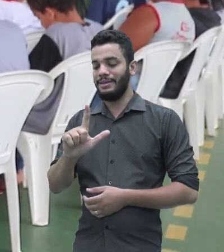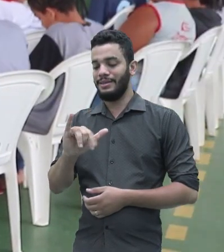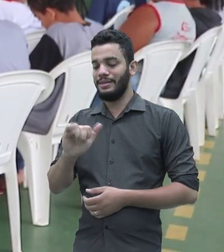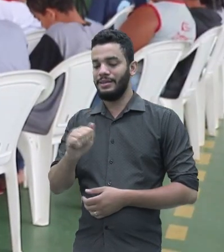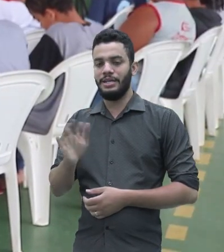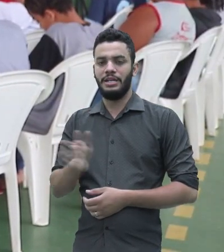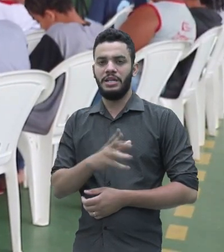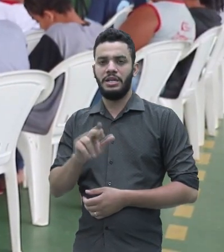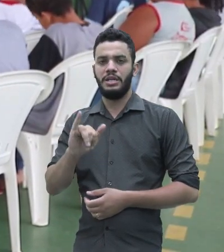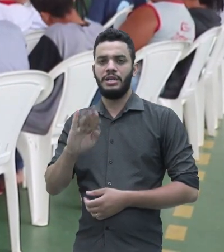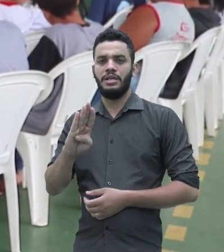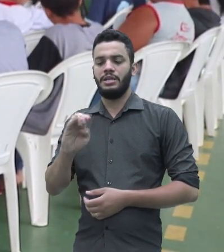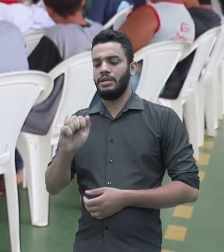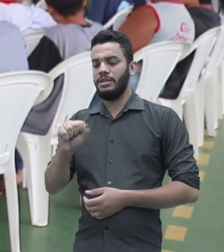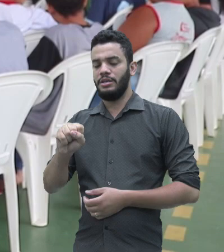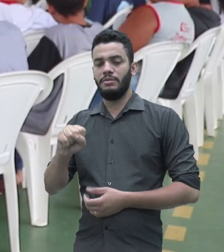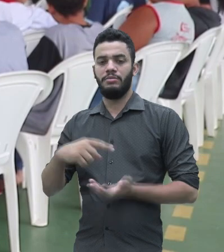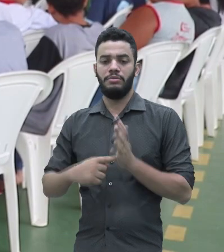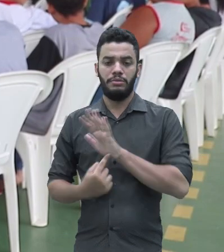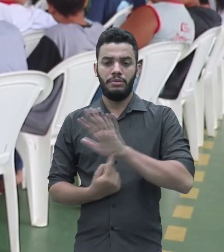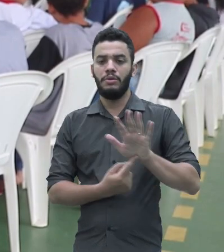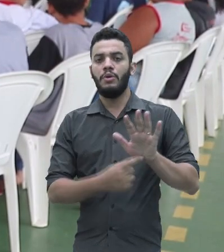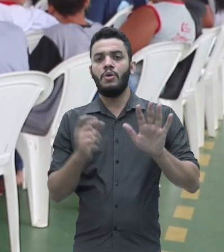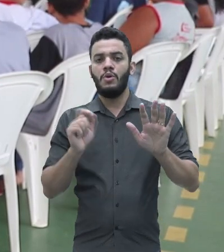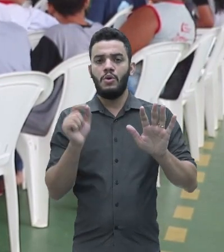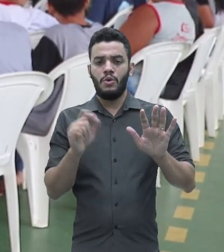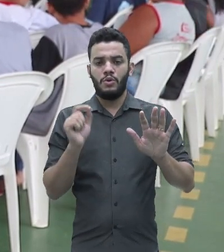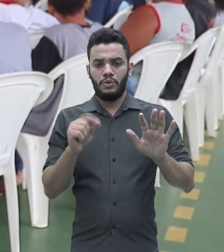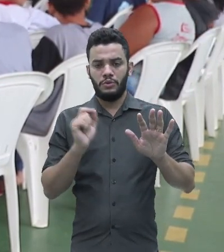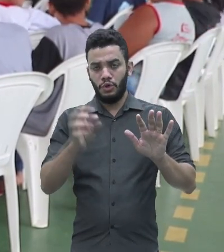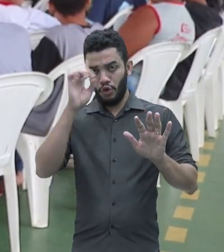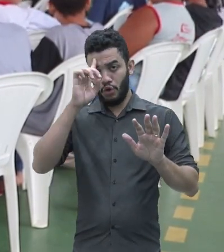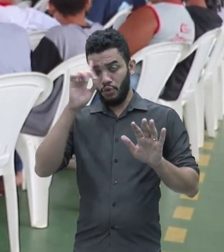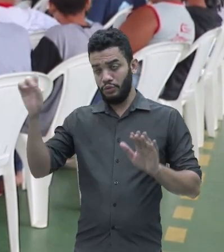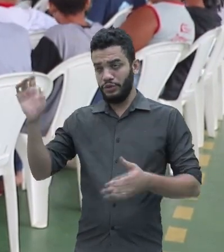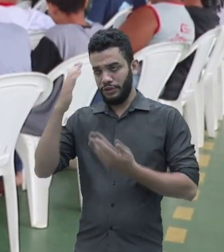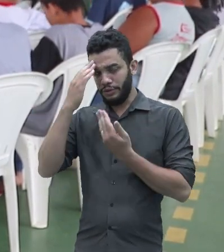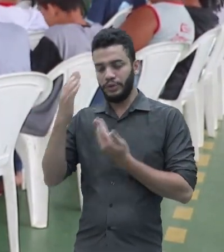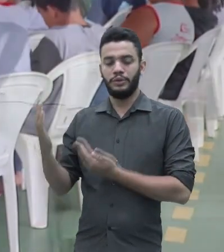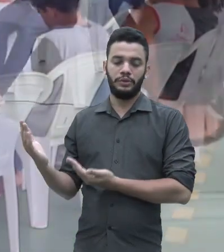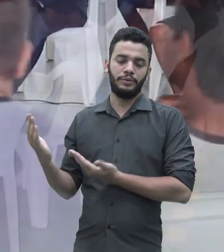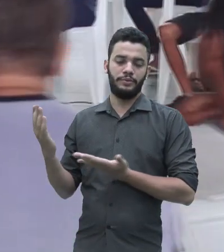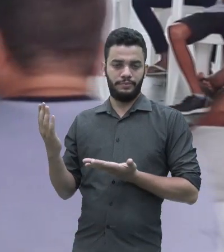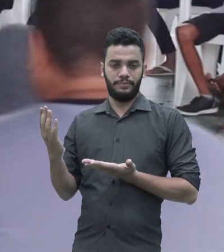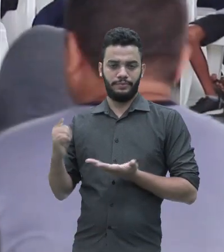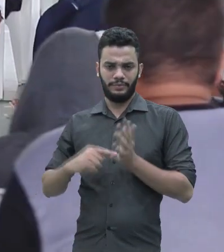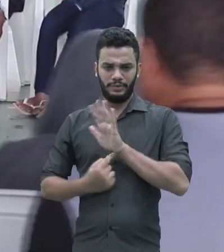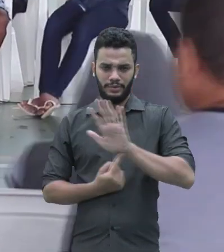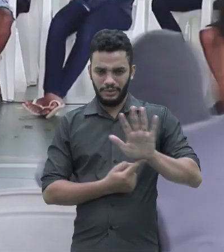Thanksgiving. Lembrando que Thanksgiving é dia de agradecer. Teremos várias apresentações.